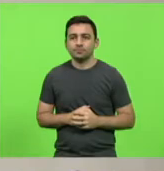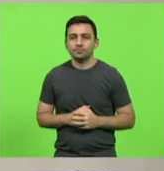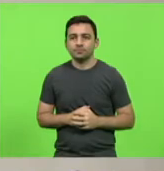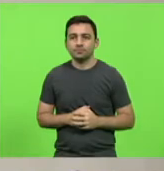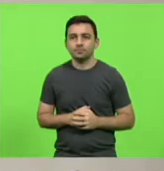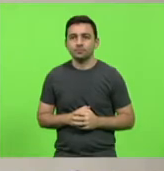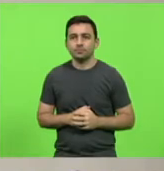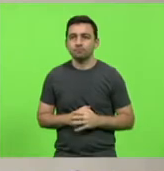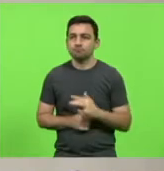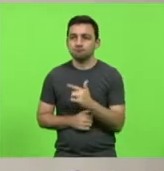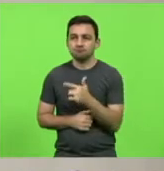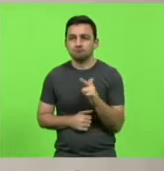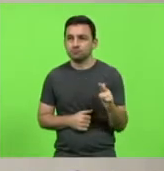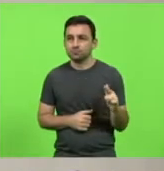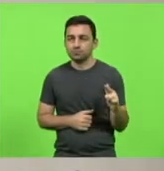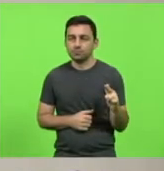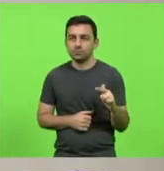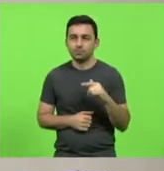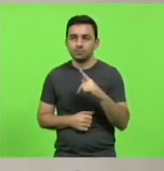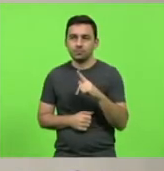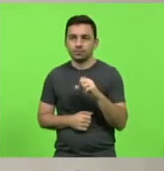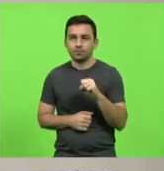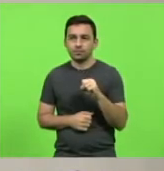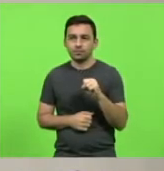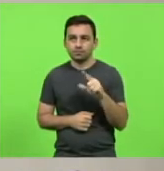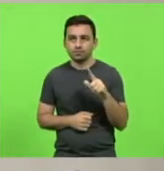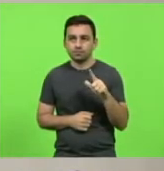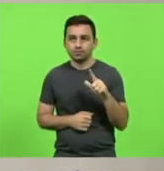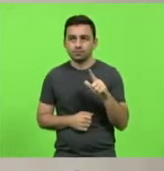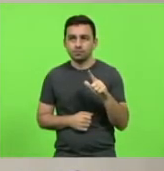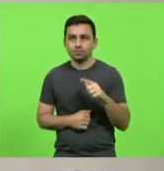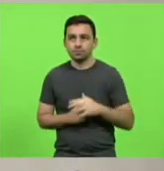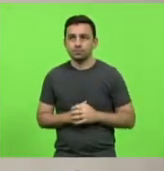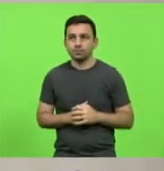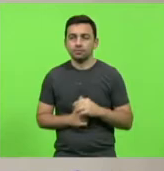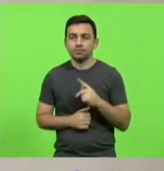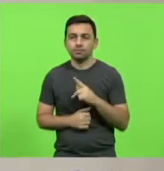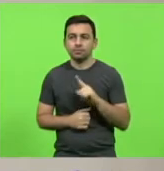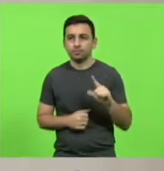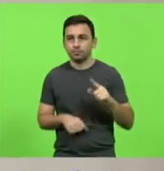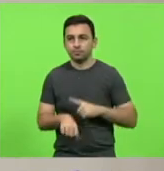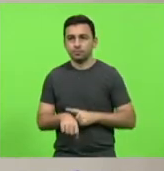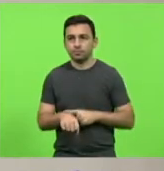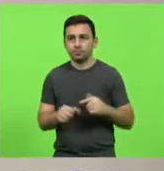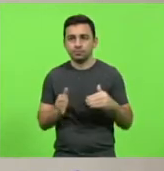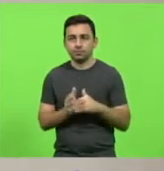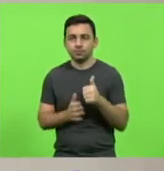Não havendo ninguém, o bloco PSL, Partido Liberal, PL, por 15 minutos.